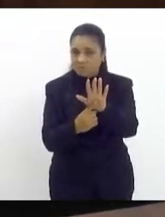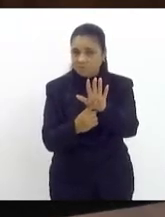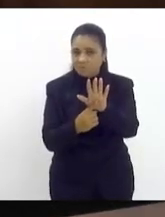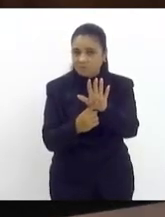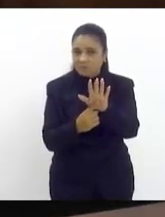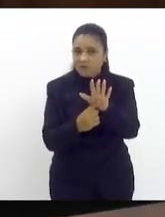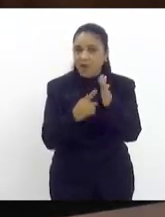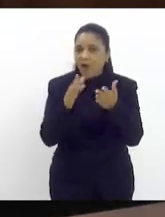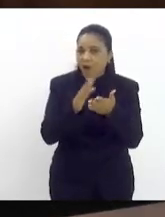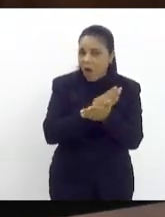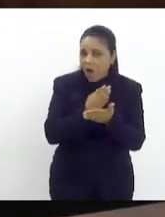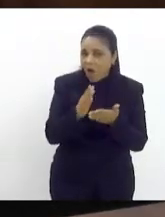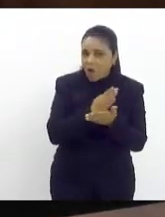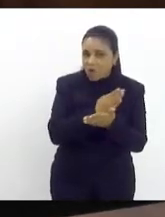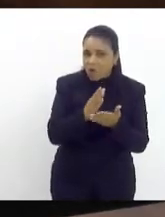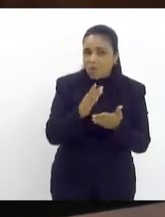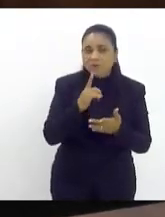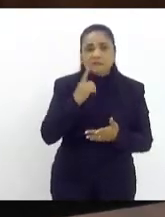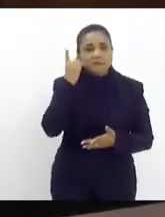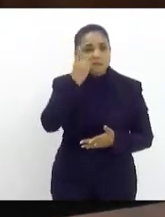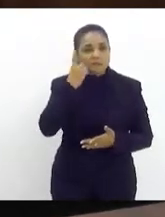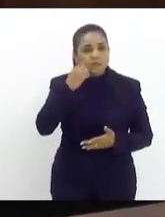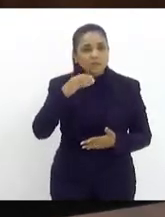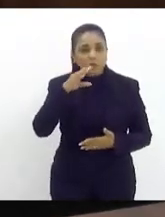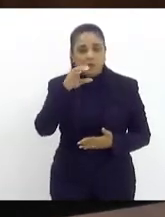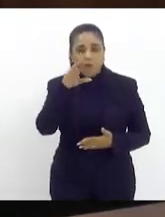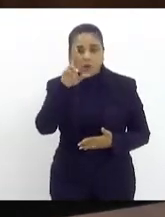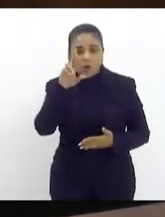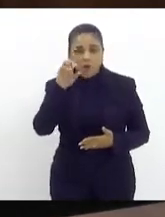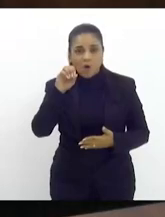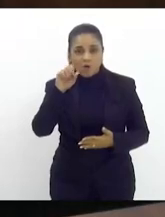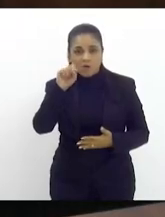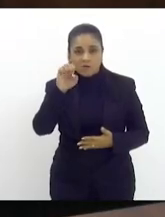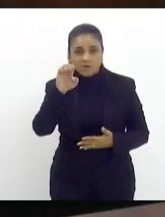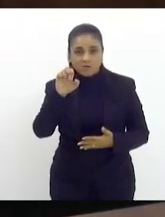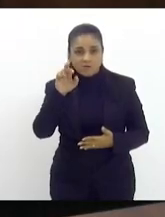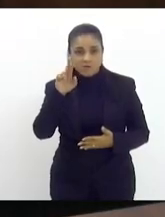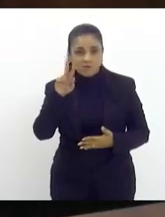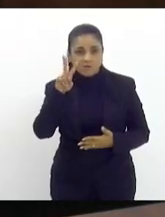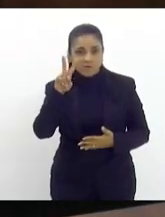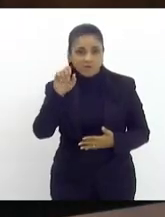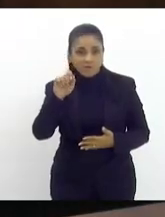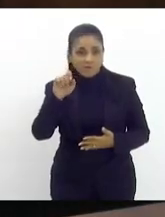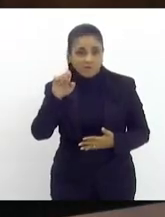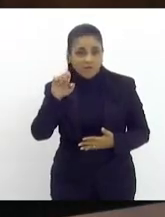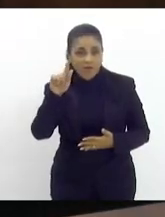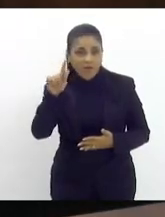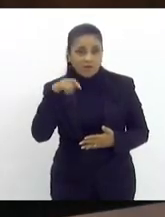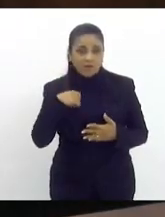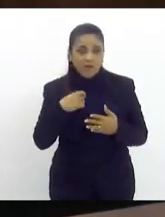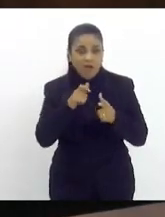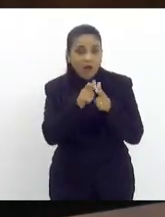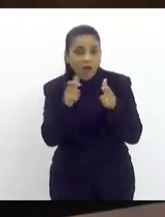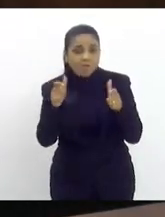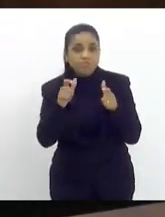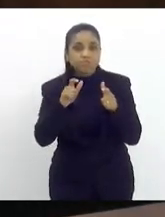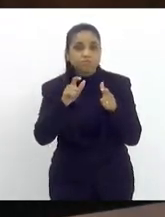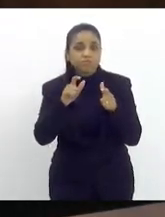As emendas foram apresentadas, algumas delas, a do deputado Rosenberg Reis, que ele quer ampliar para as igrejas. Podia ter feito antes no